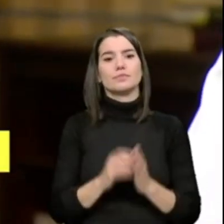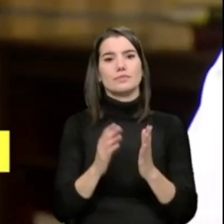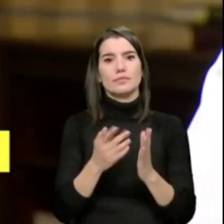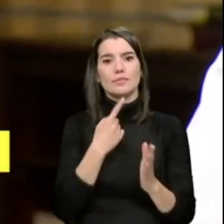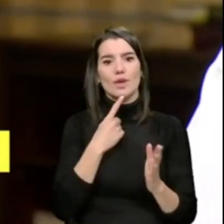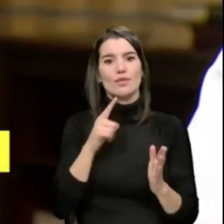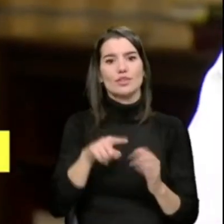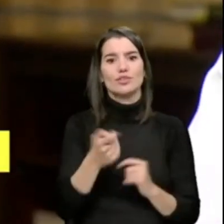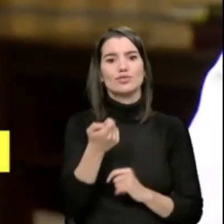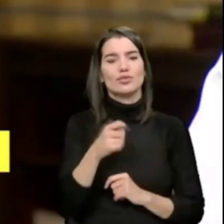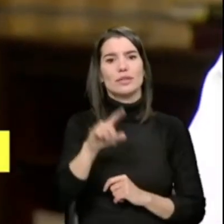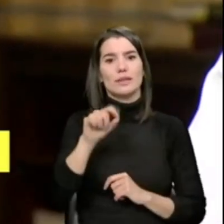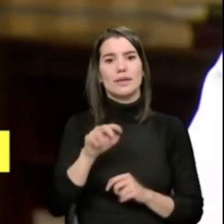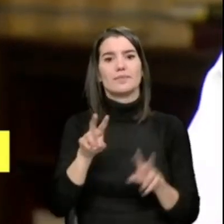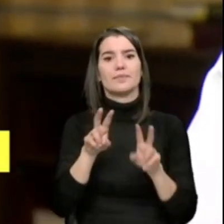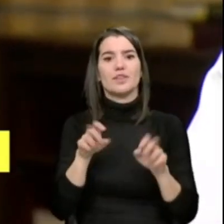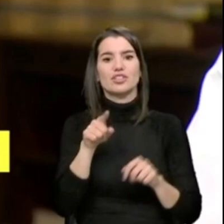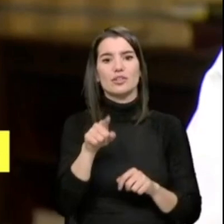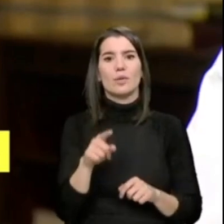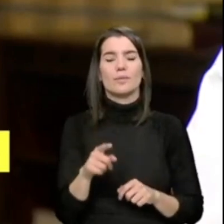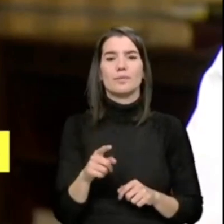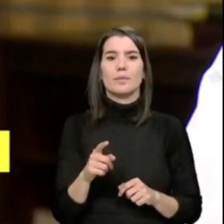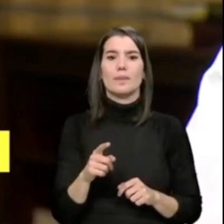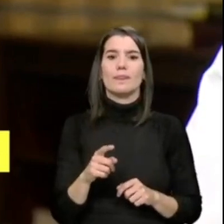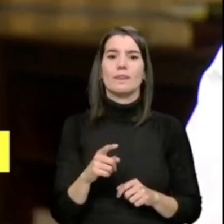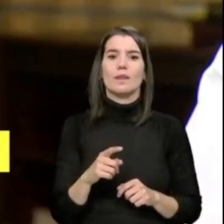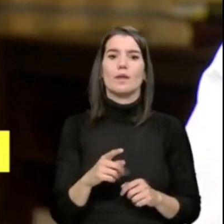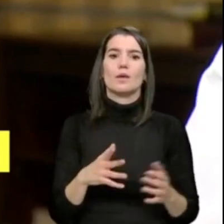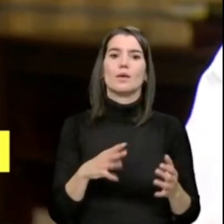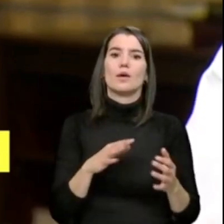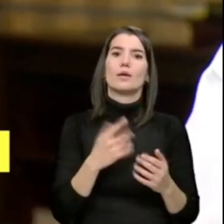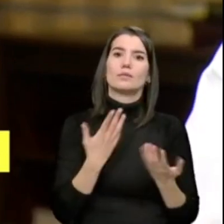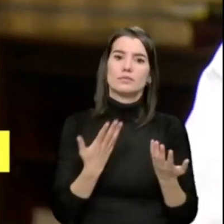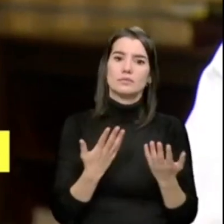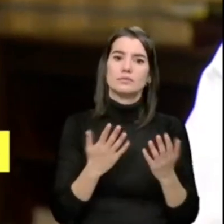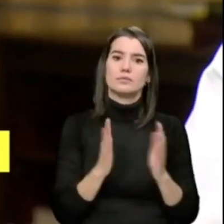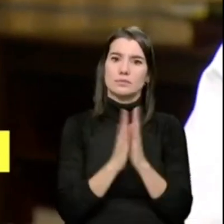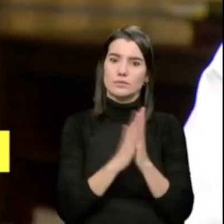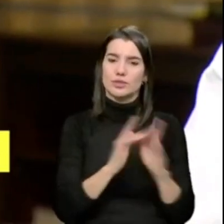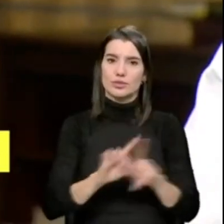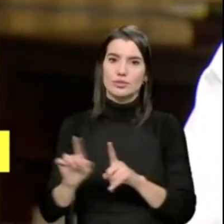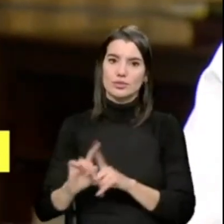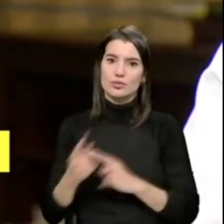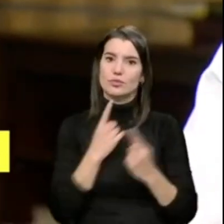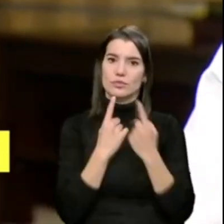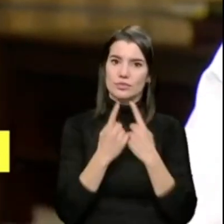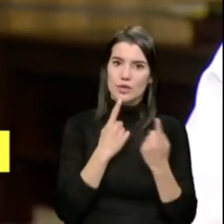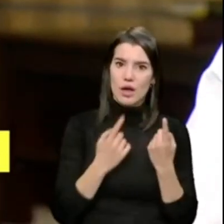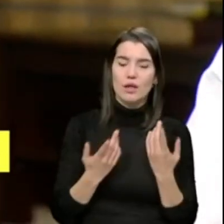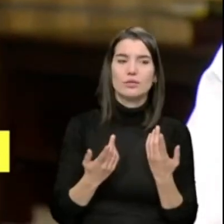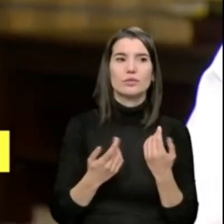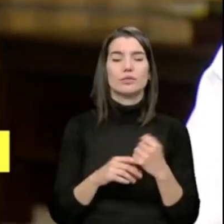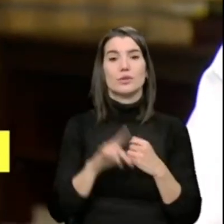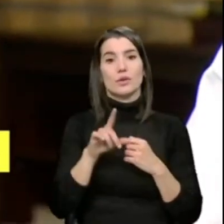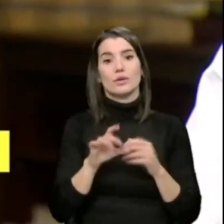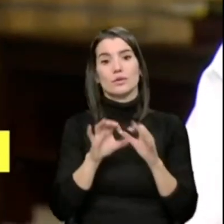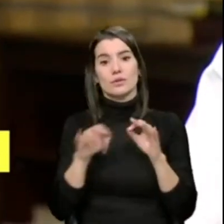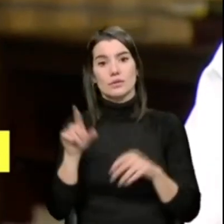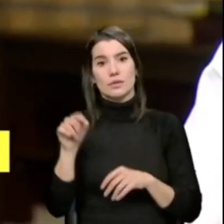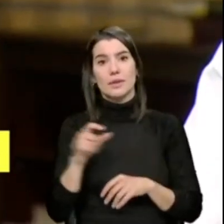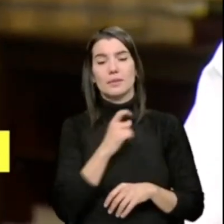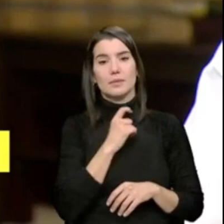Voltando um bocadinho também à questão, não só indo de encontro com o diálogo interreligioso e um pouco daquilo que o